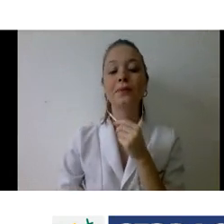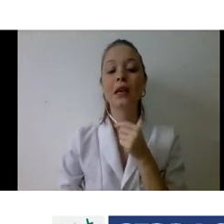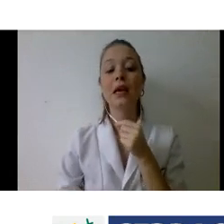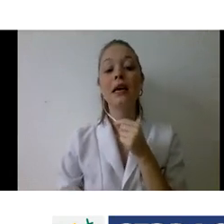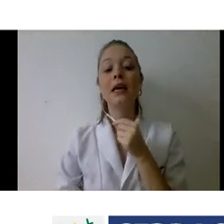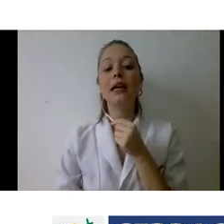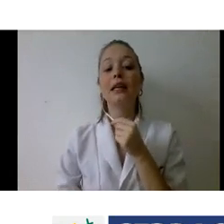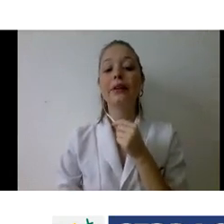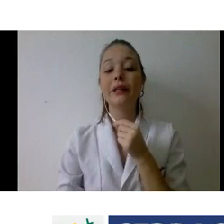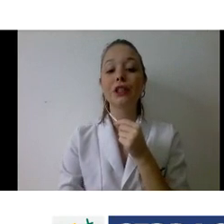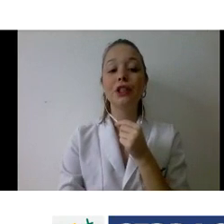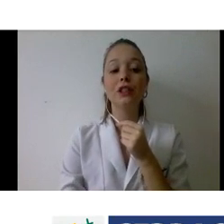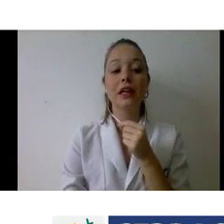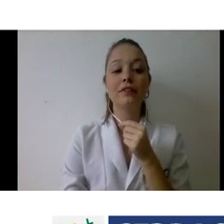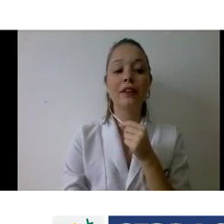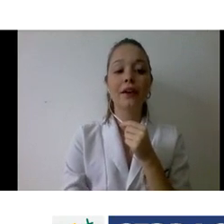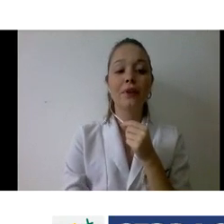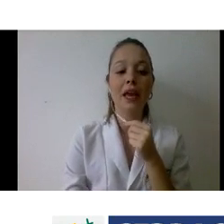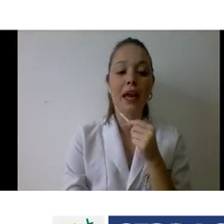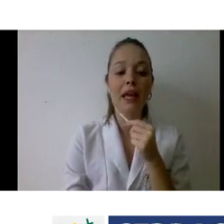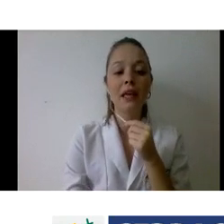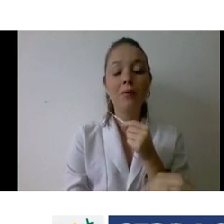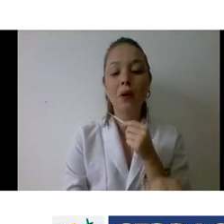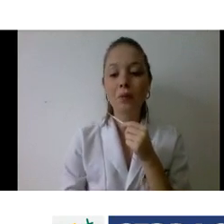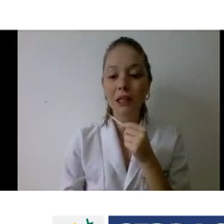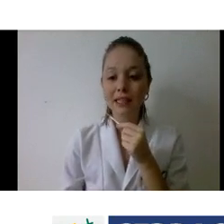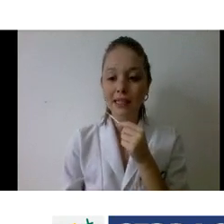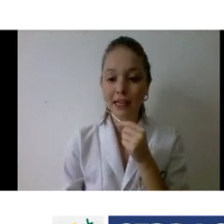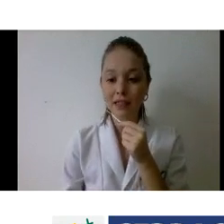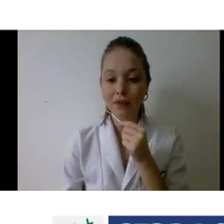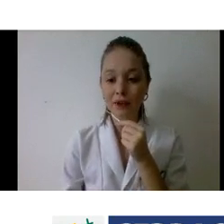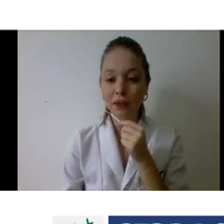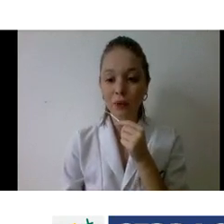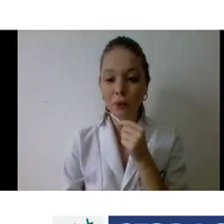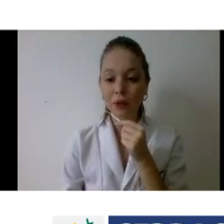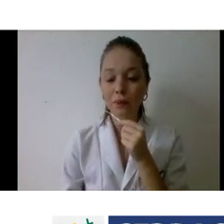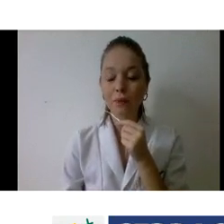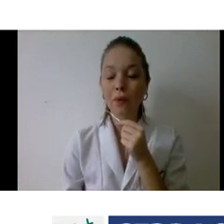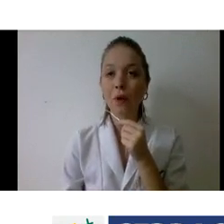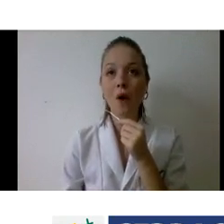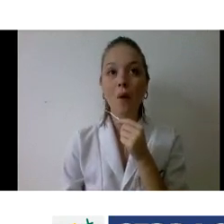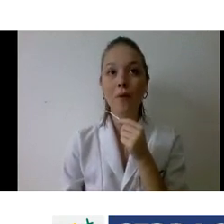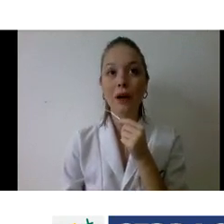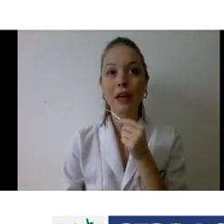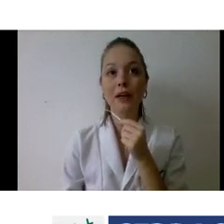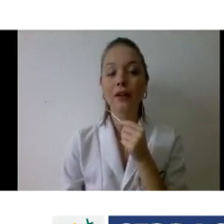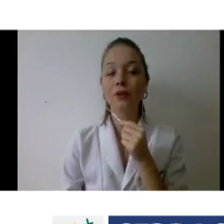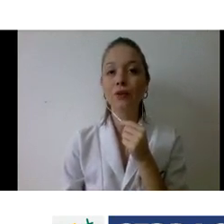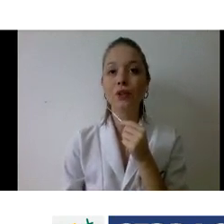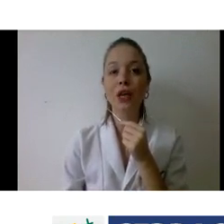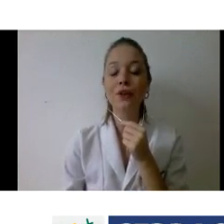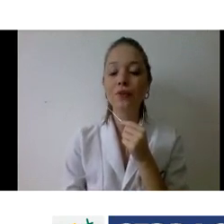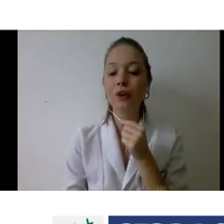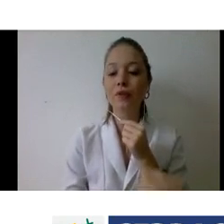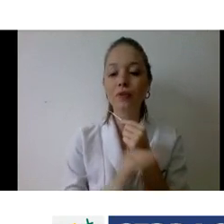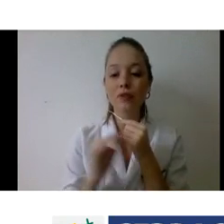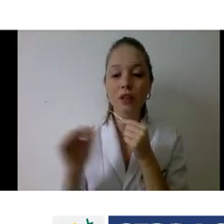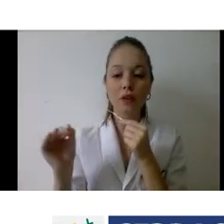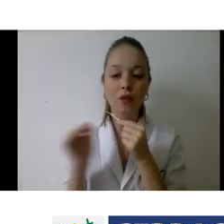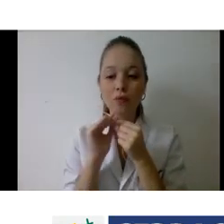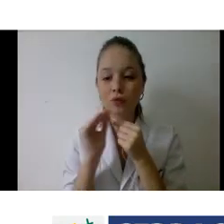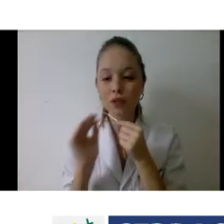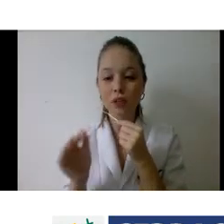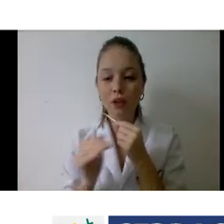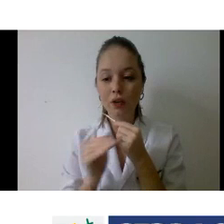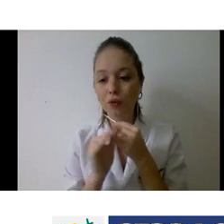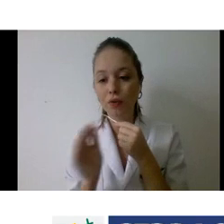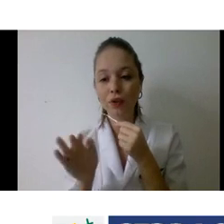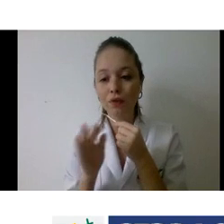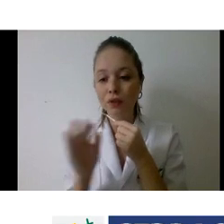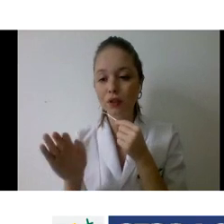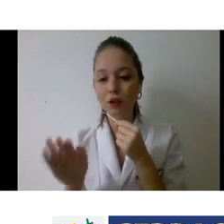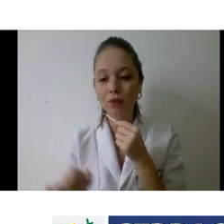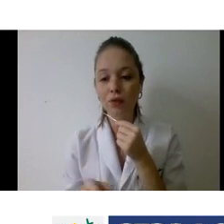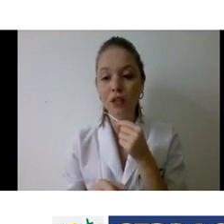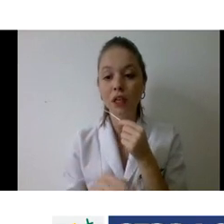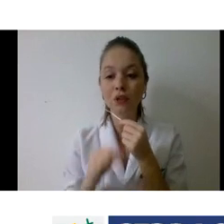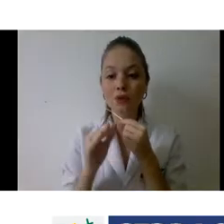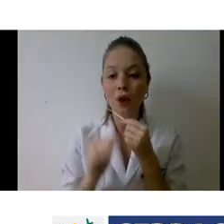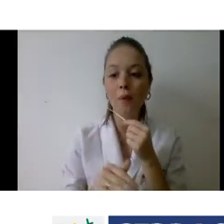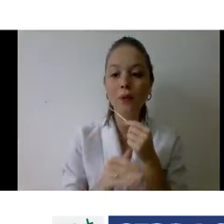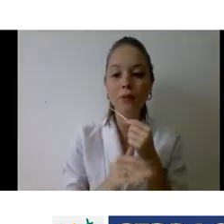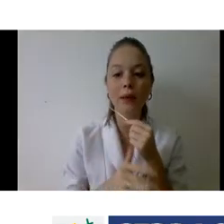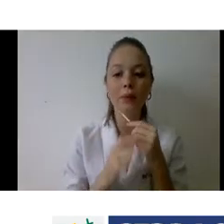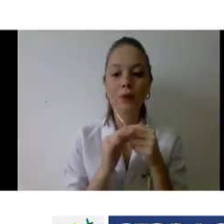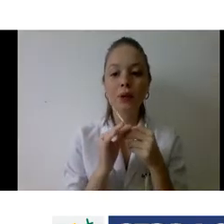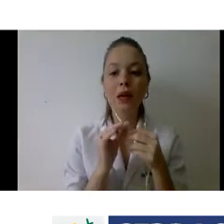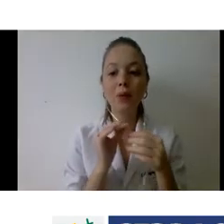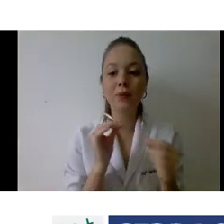mais. Então a gente vai o quê? Imobilizar essa fratura. Como, galera? Do jeito que você conseguir, com o que você